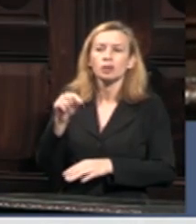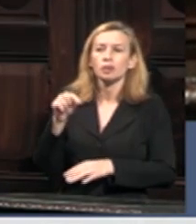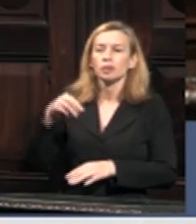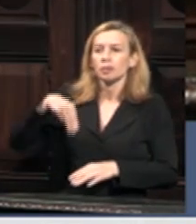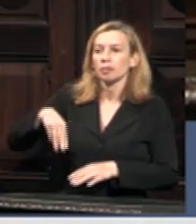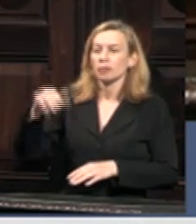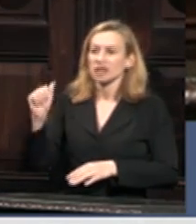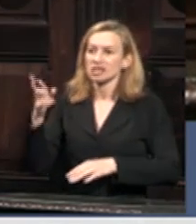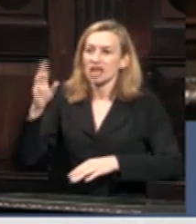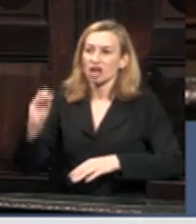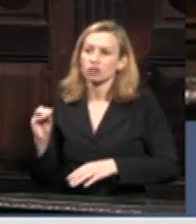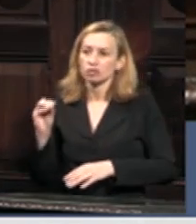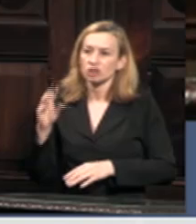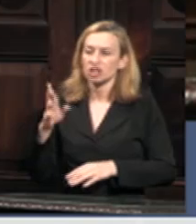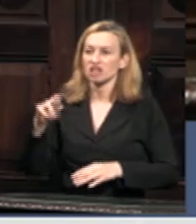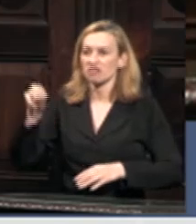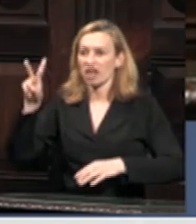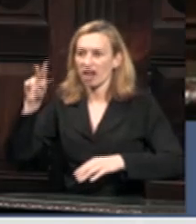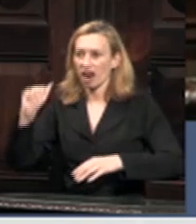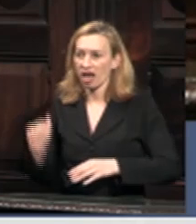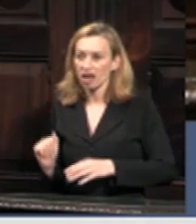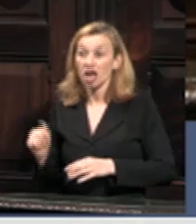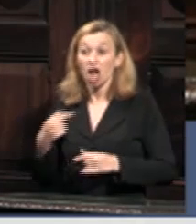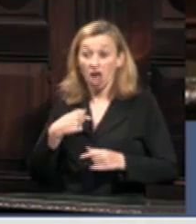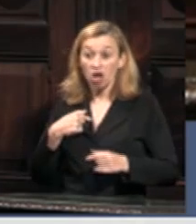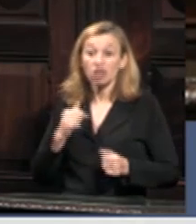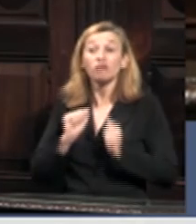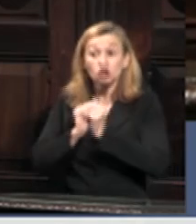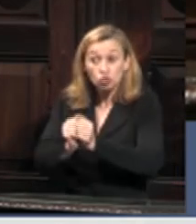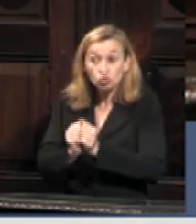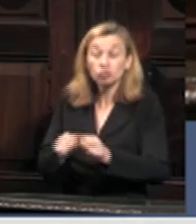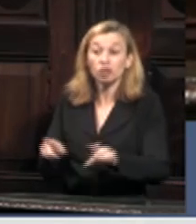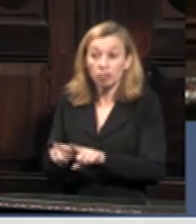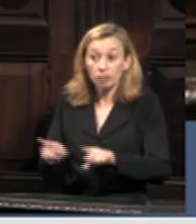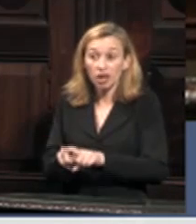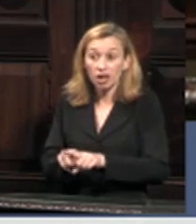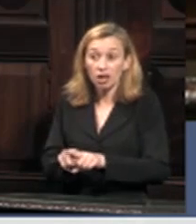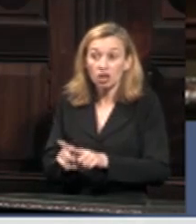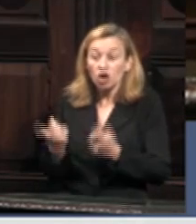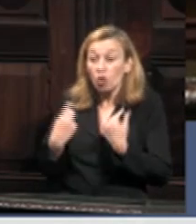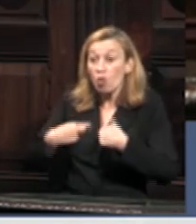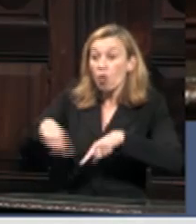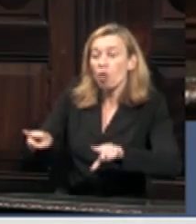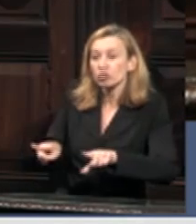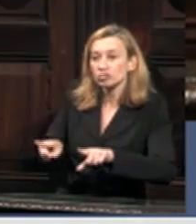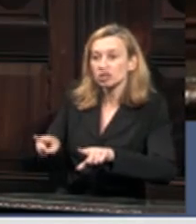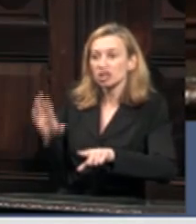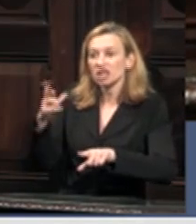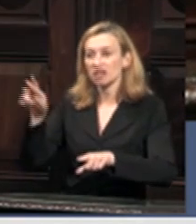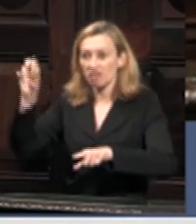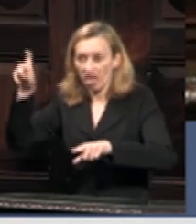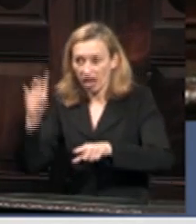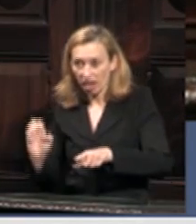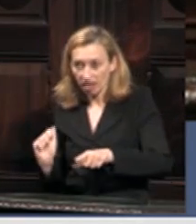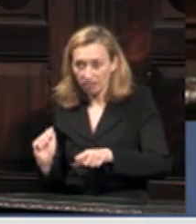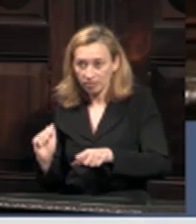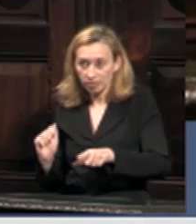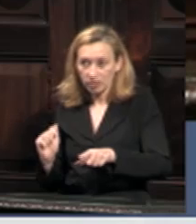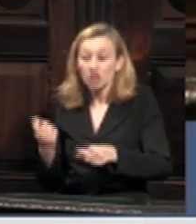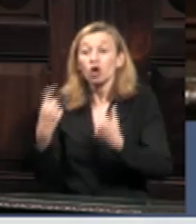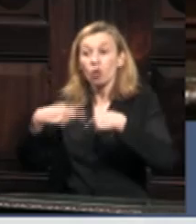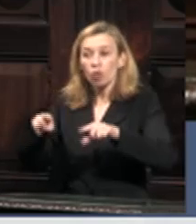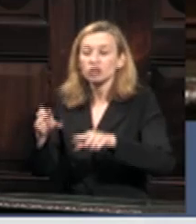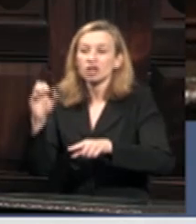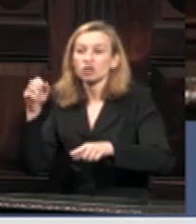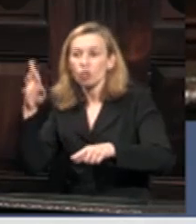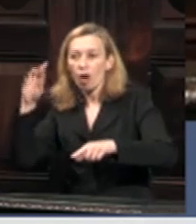para prefeito. Eu concorri às eleições passadas, concorri contra o candidato indicado pelo prefeito Eduardo Paes.